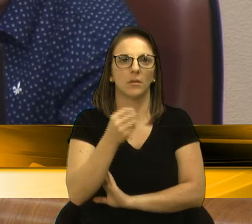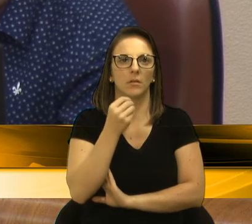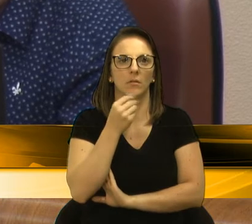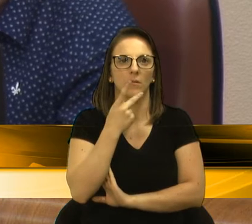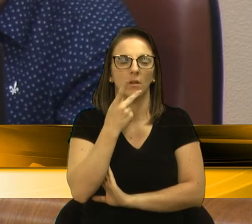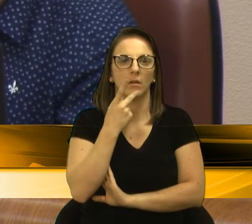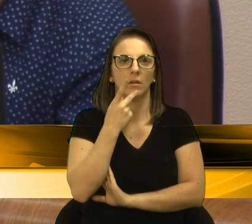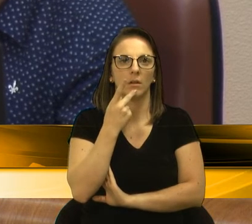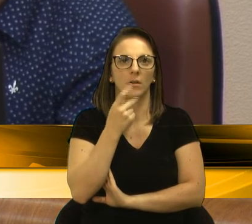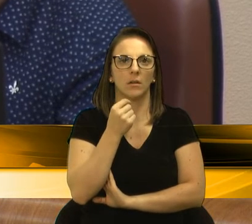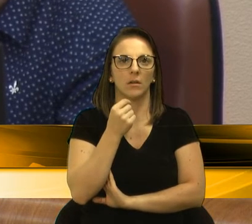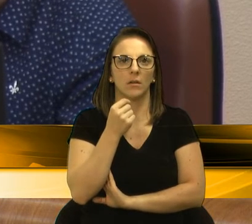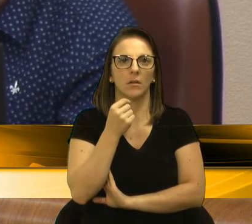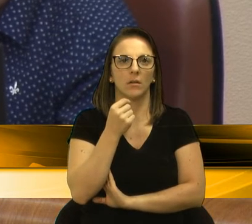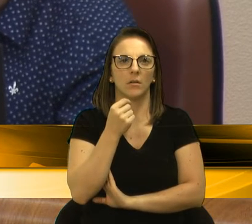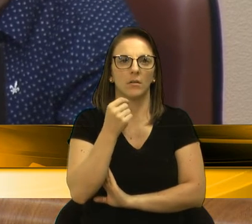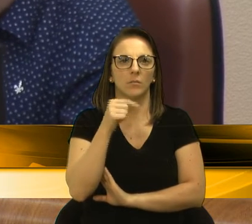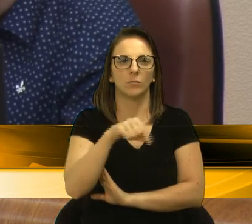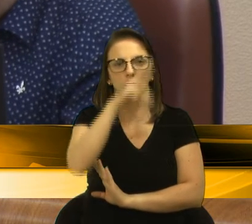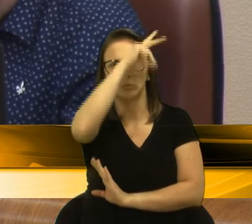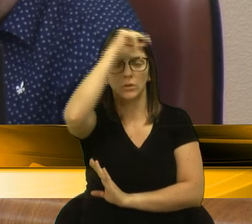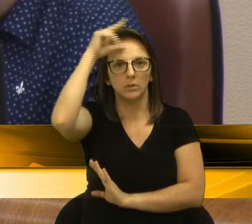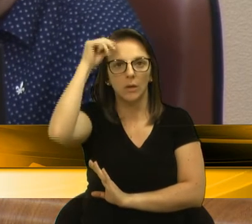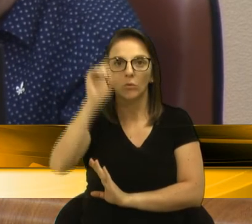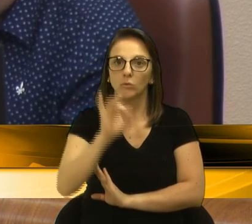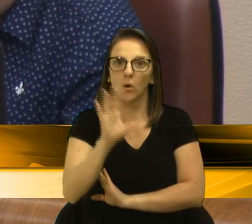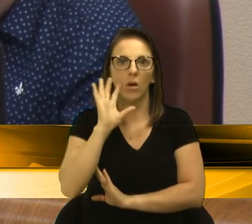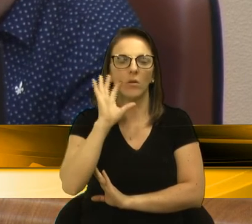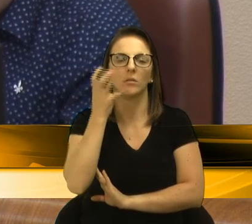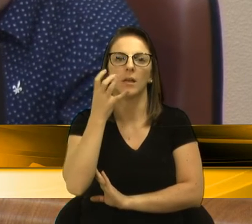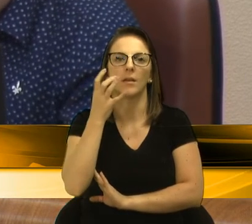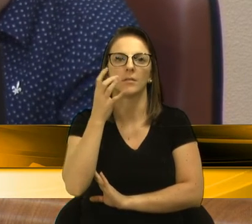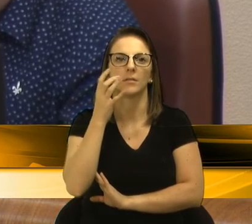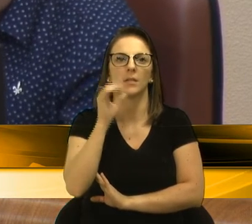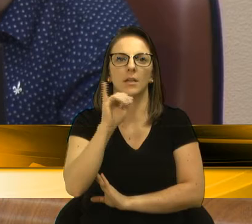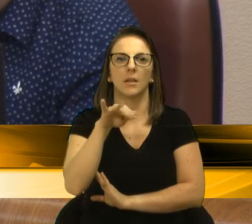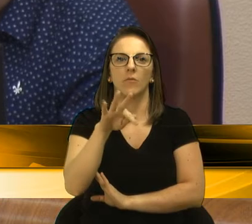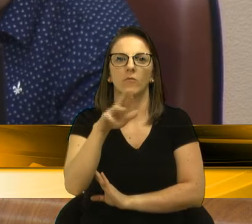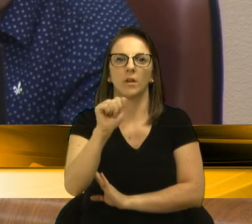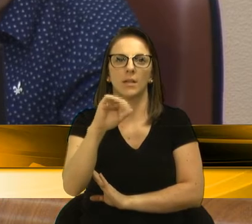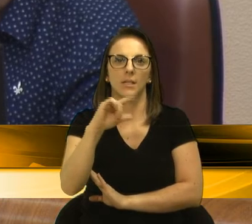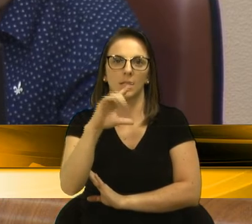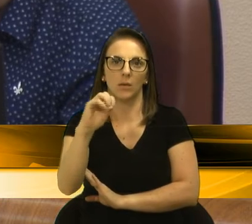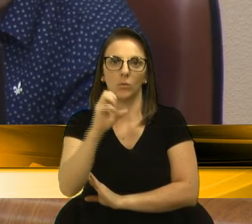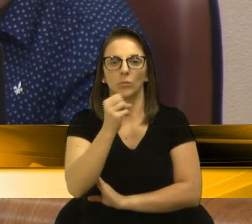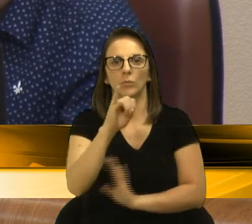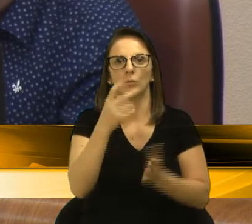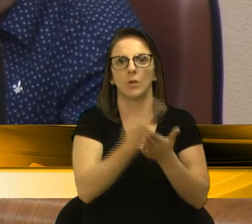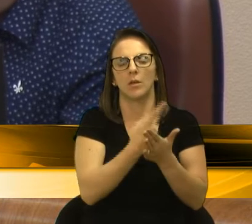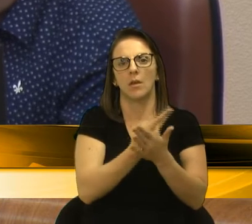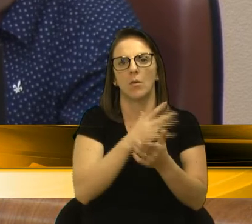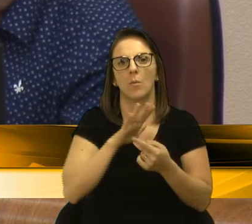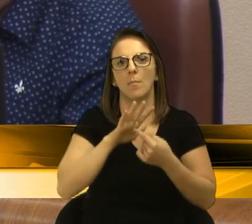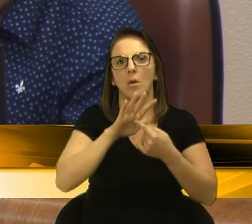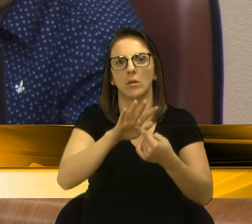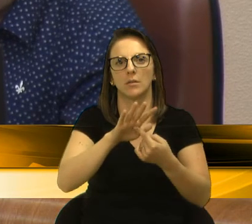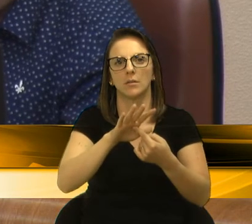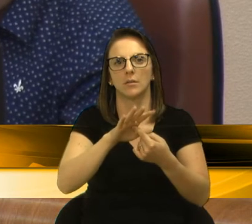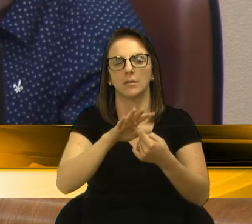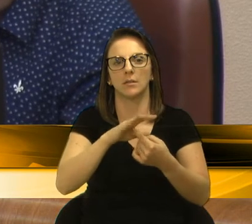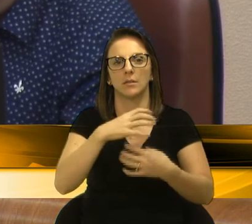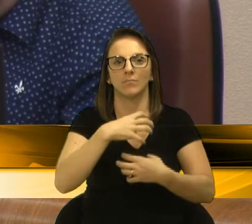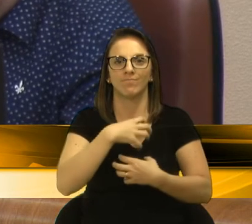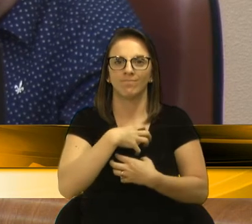administradores municipais, somente ocorrerá a infração se o erro, além de grosseiro, demonstrar má-fé, conduta